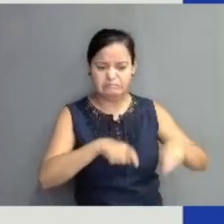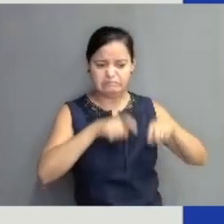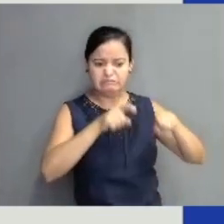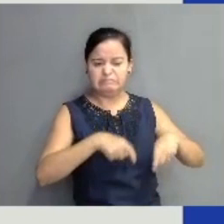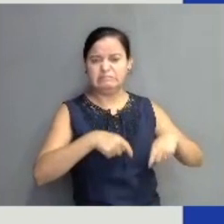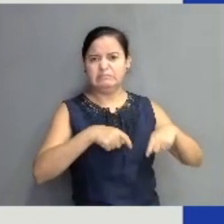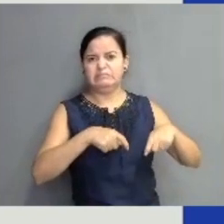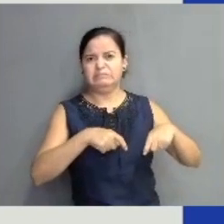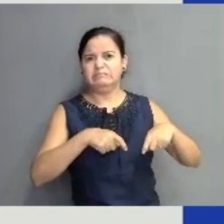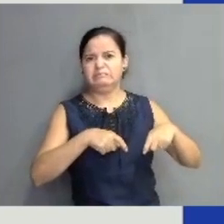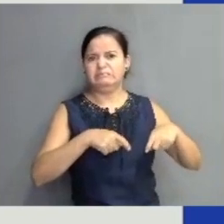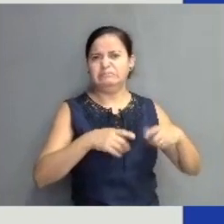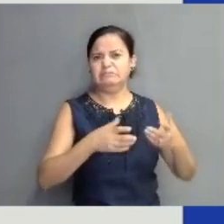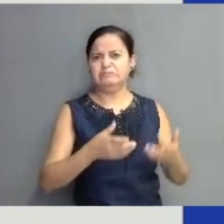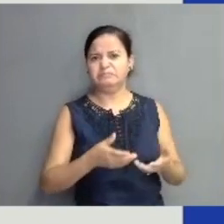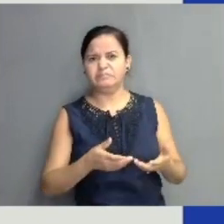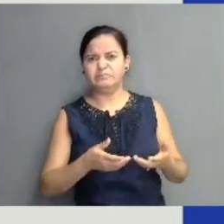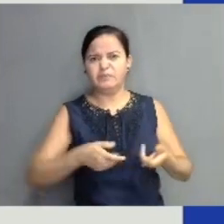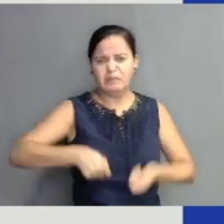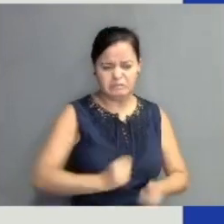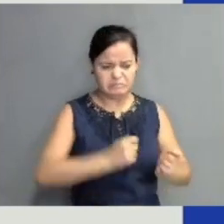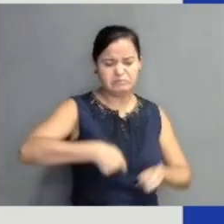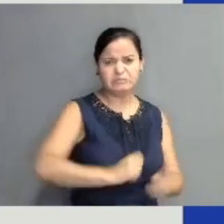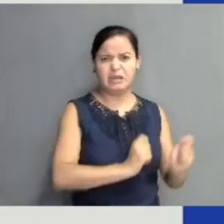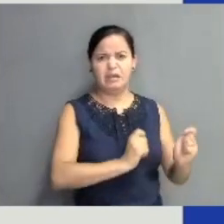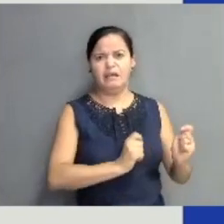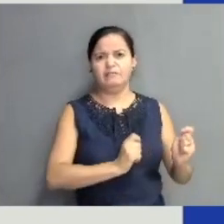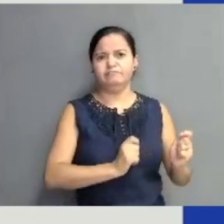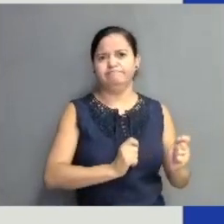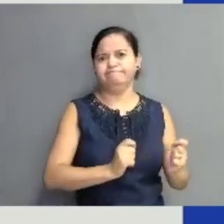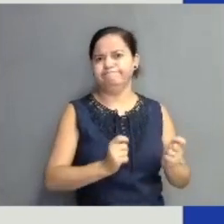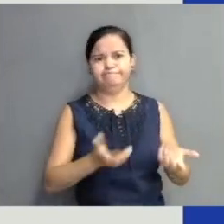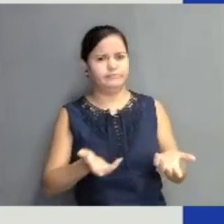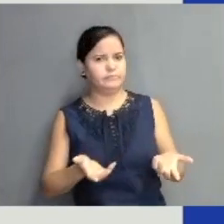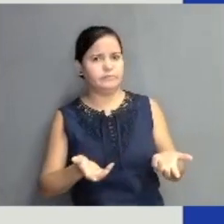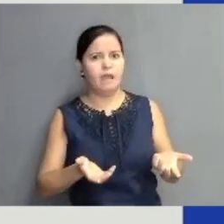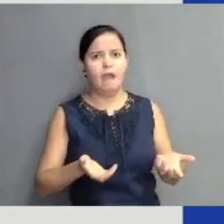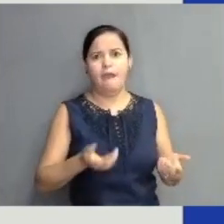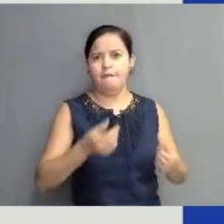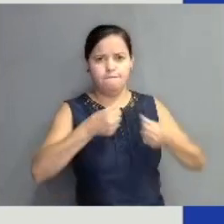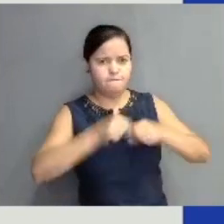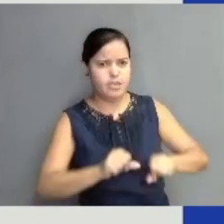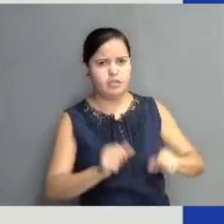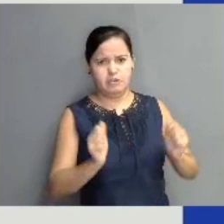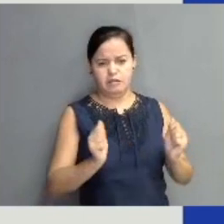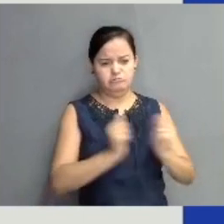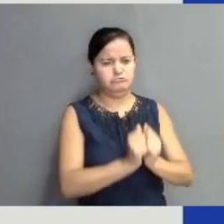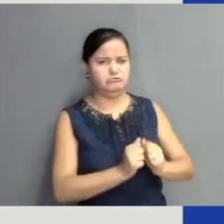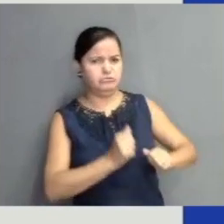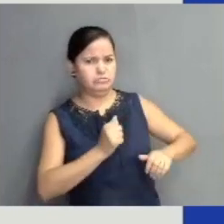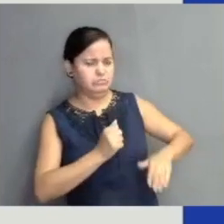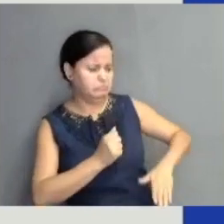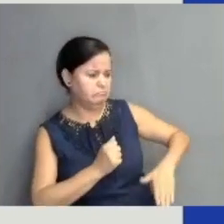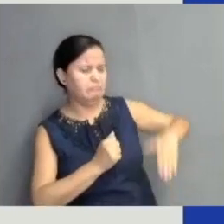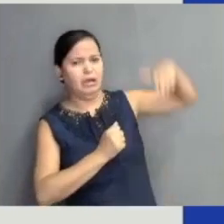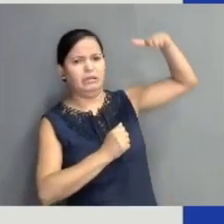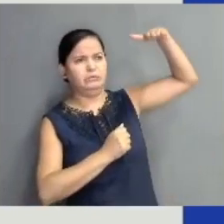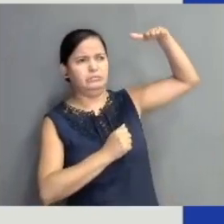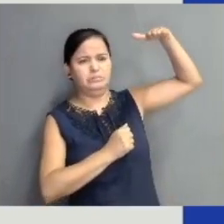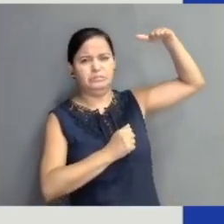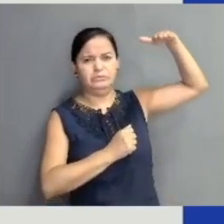outras crianças na sala de aula, elas passam o dia cercada de adultos, suando a camisa em lavouras,